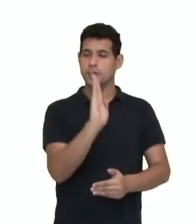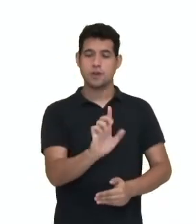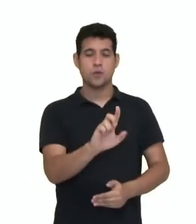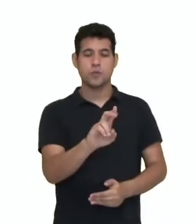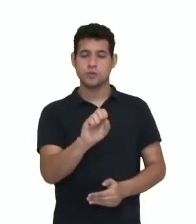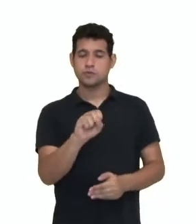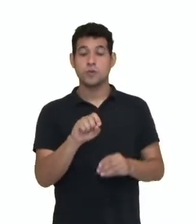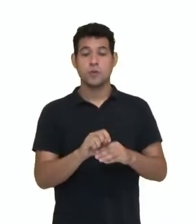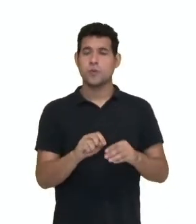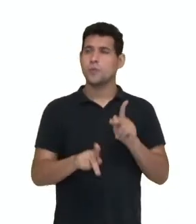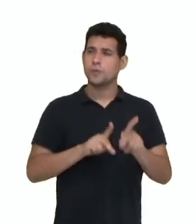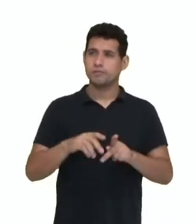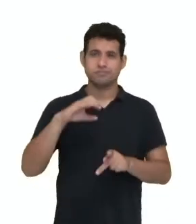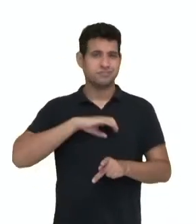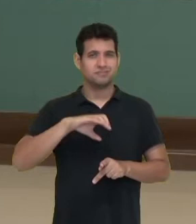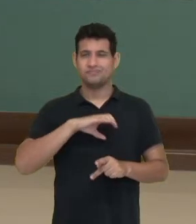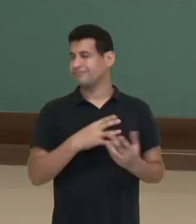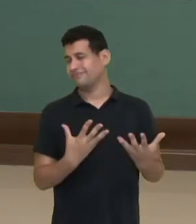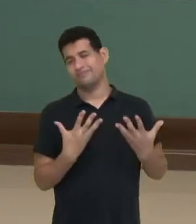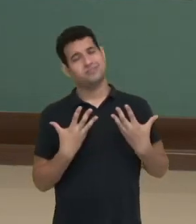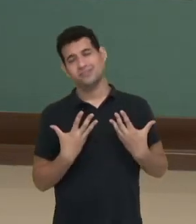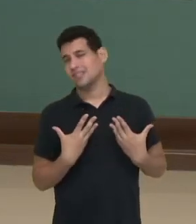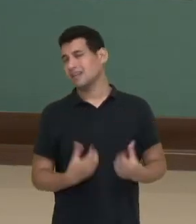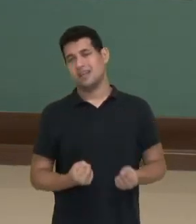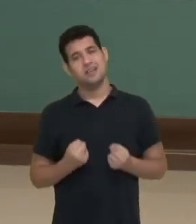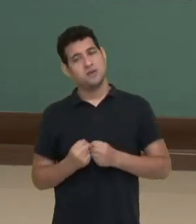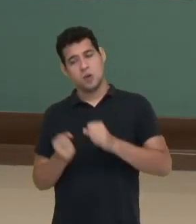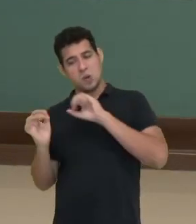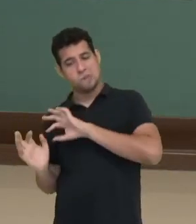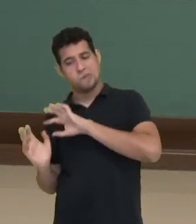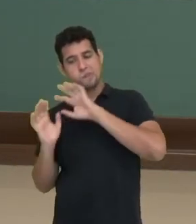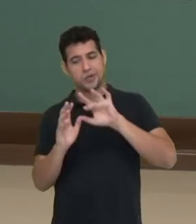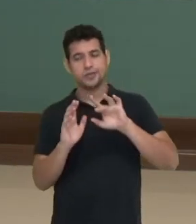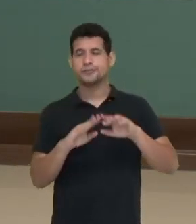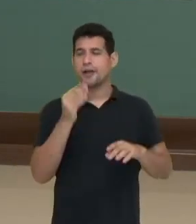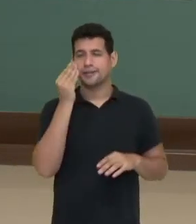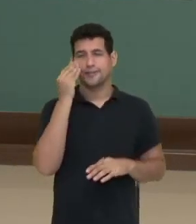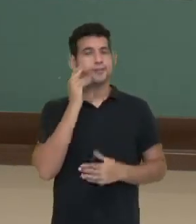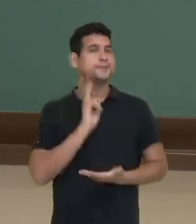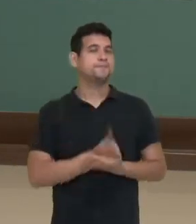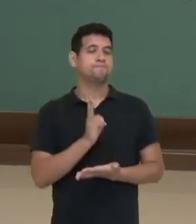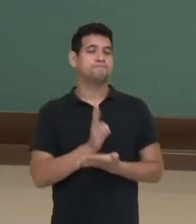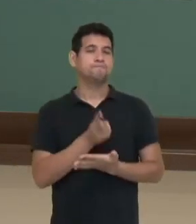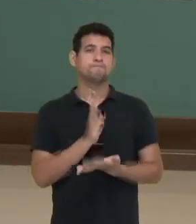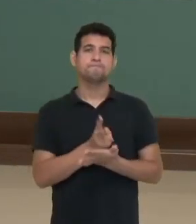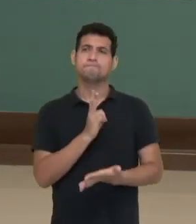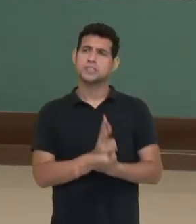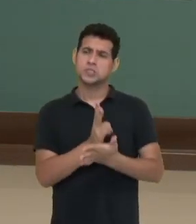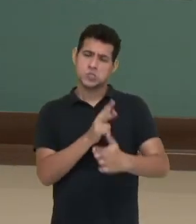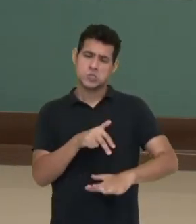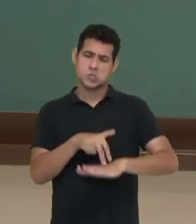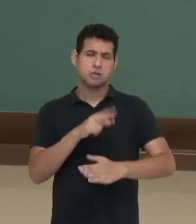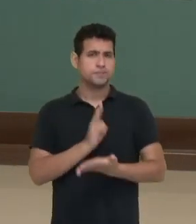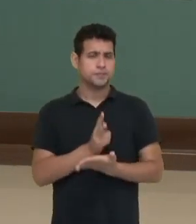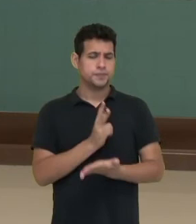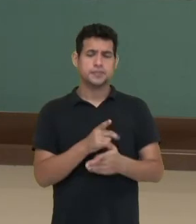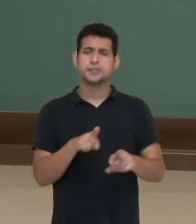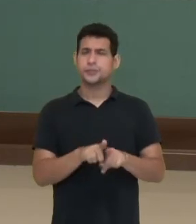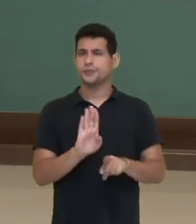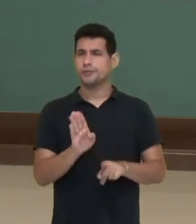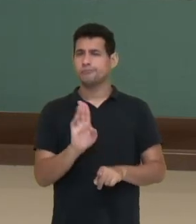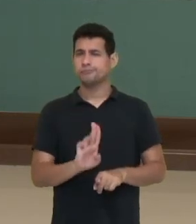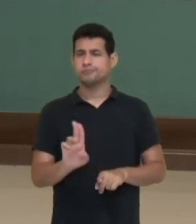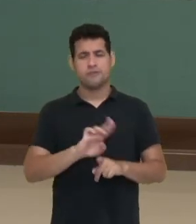os portugueses não se agradavam com essa invasão e tentavam de toda forma resistir a essa invasão, né,